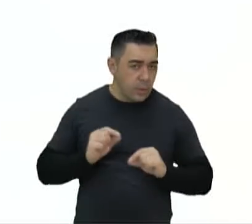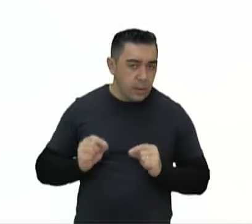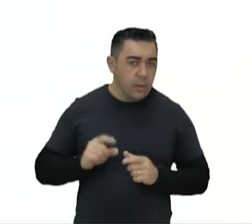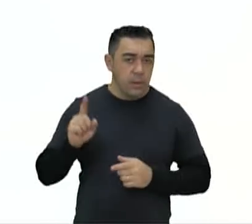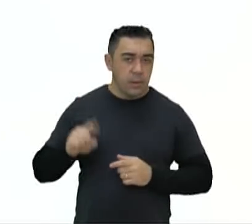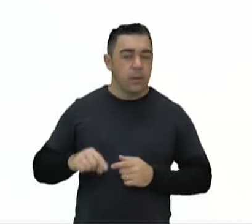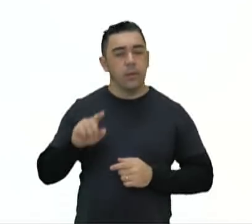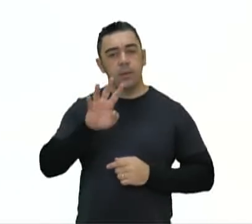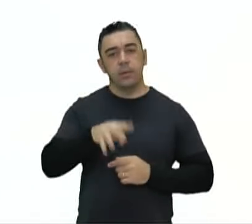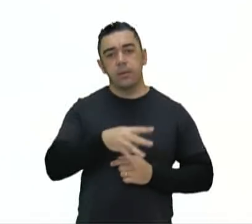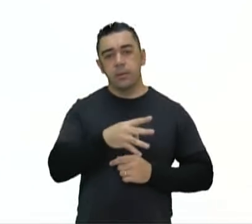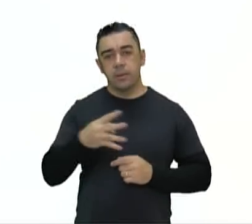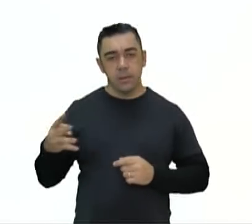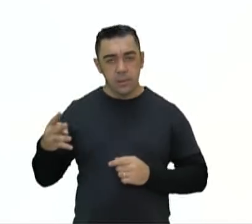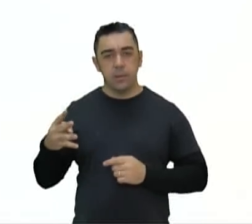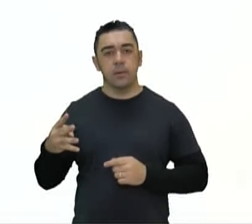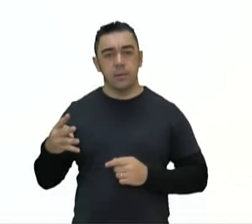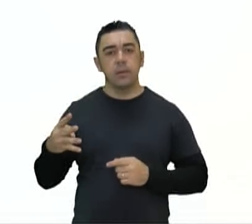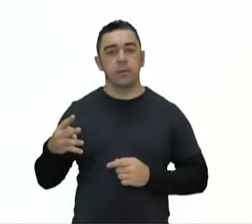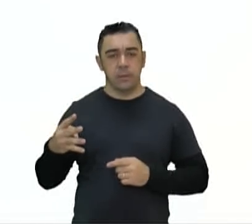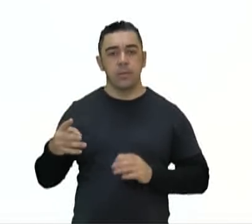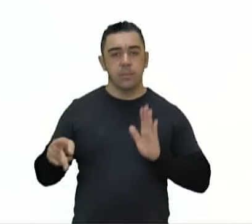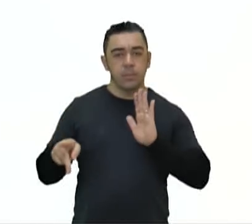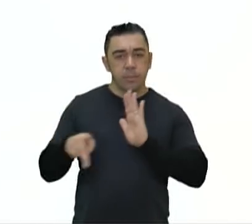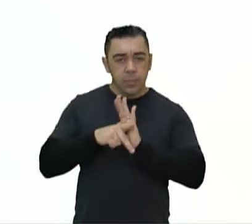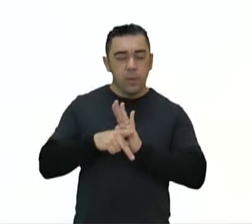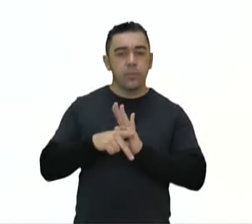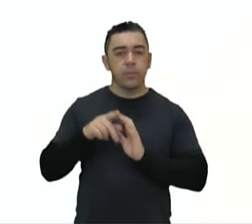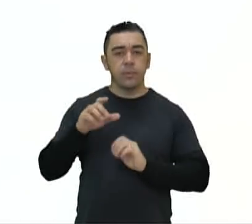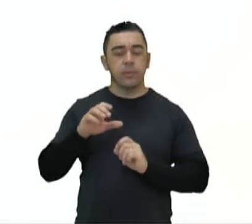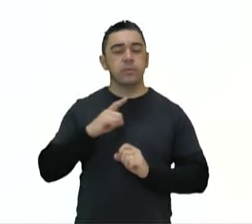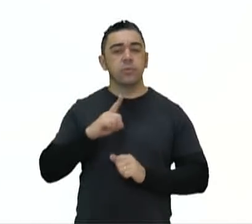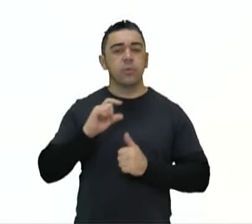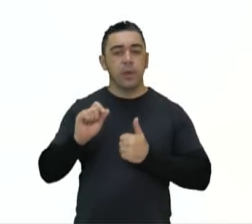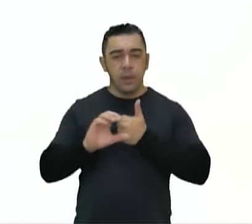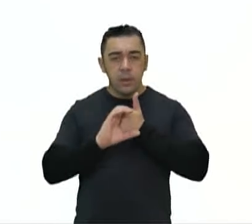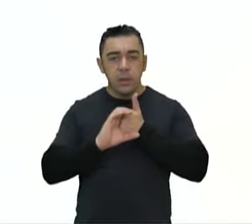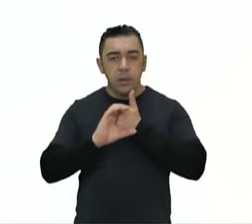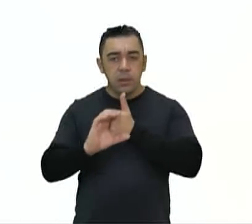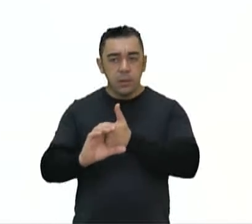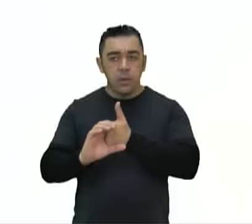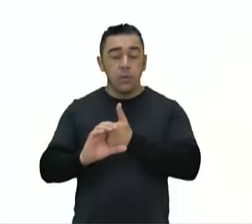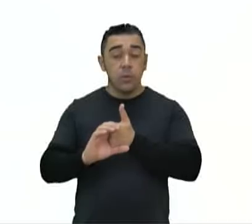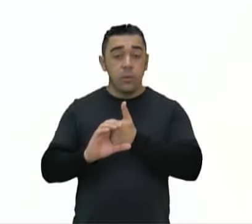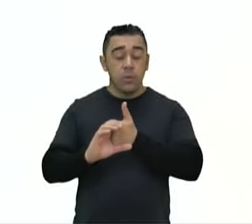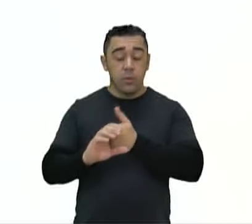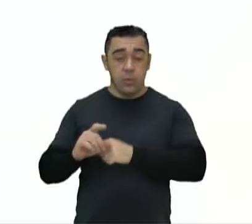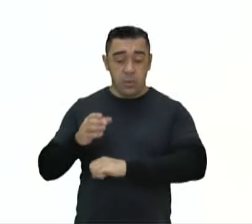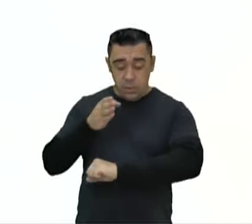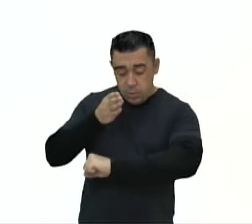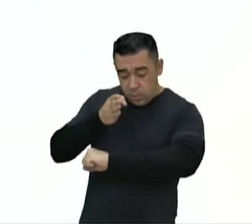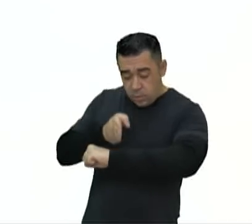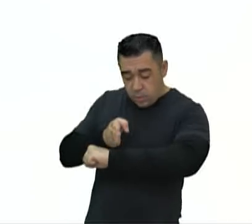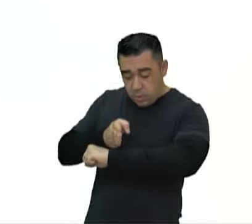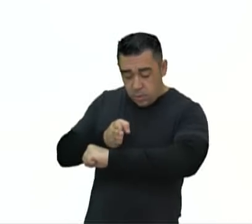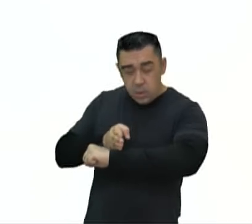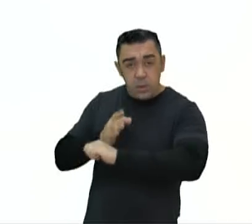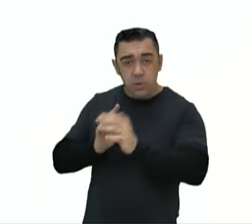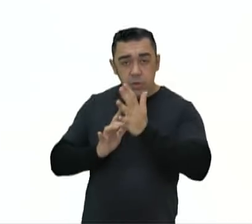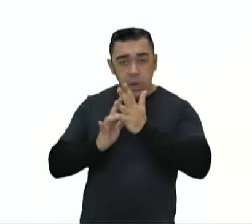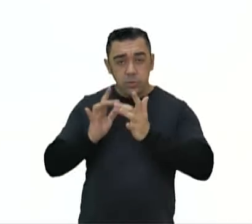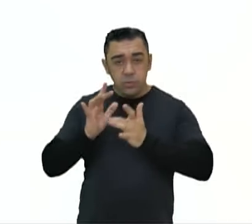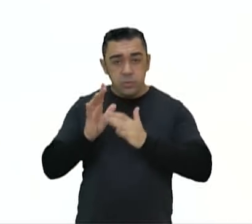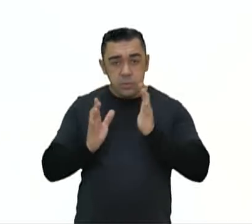é um exemplo, né? No calendário cristão, o nascimento de Cristo é considerado o marco zero, que seria